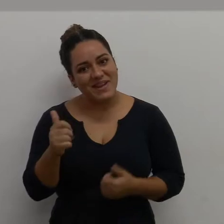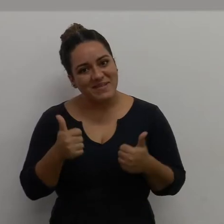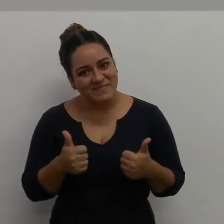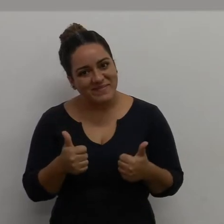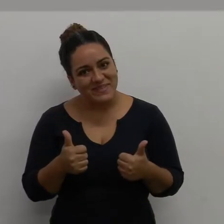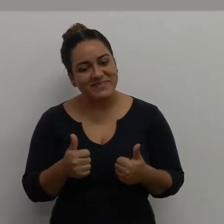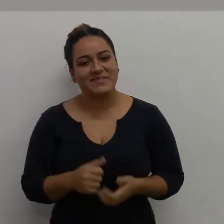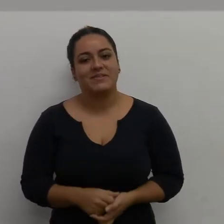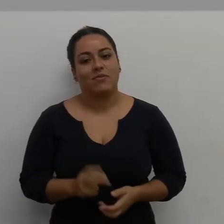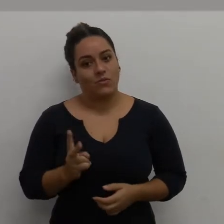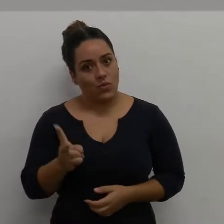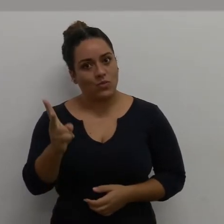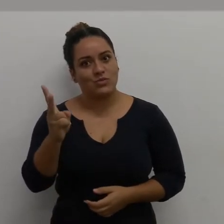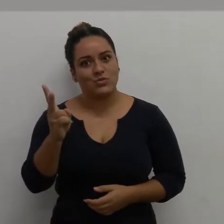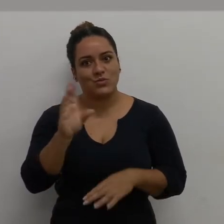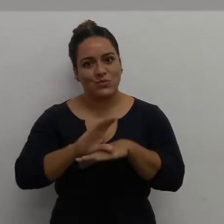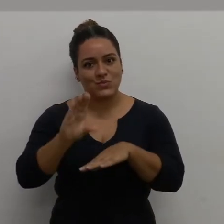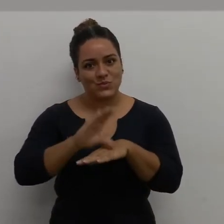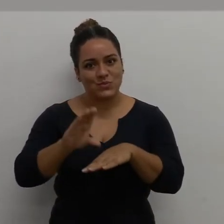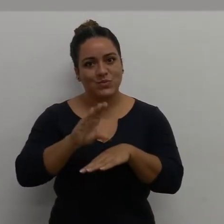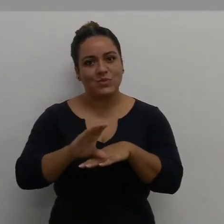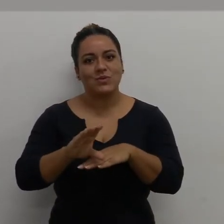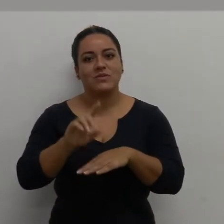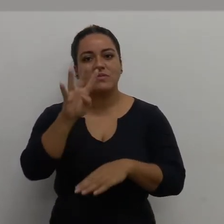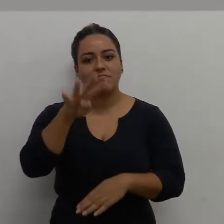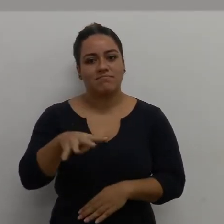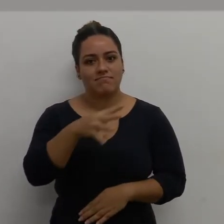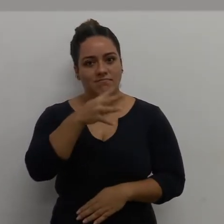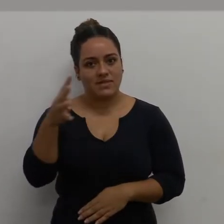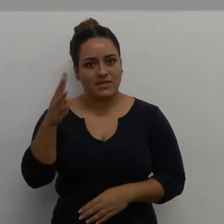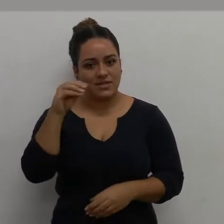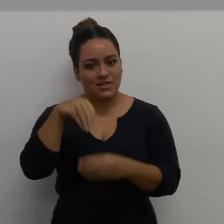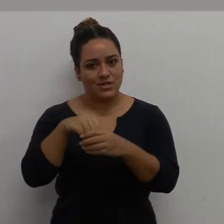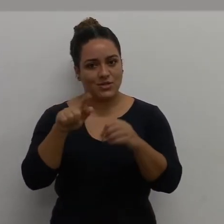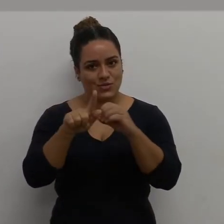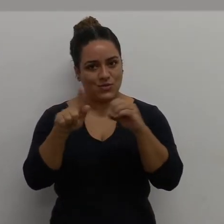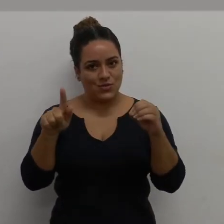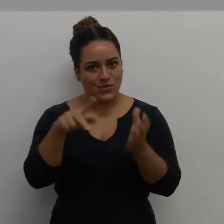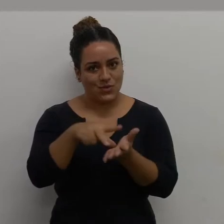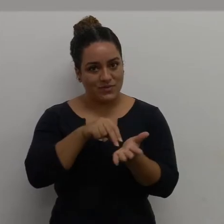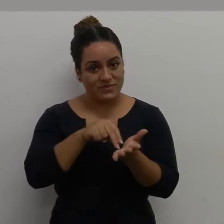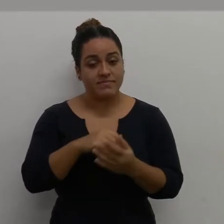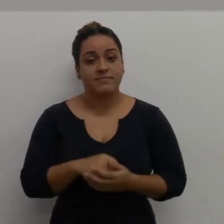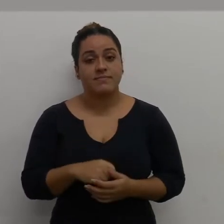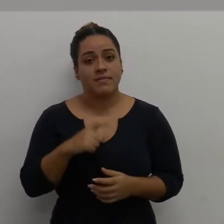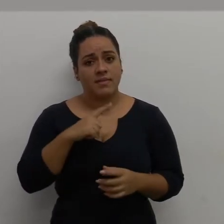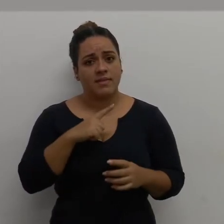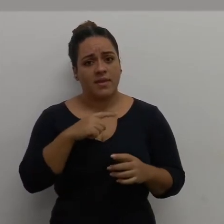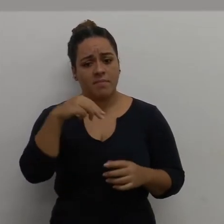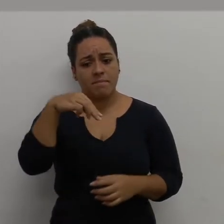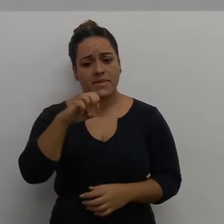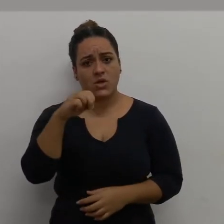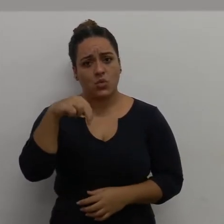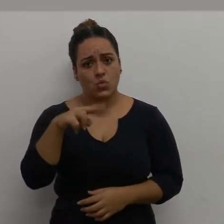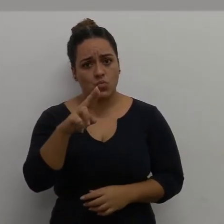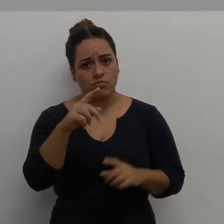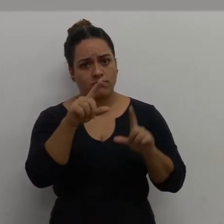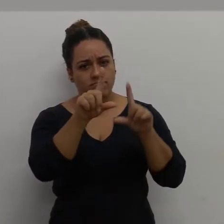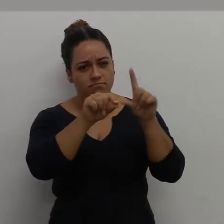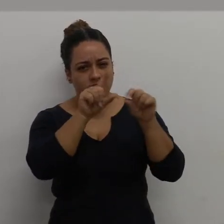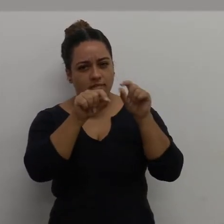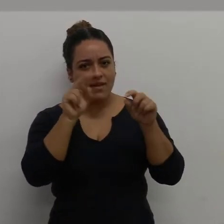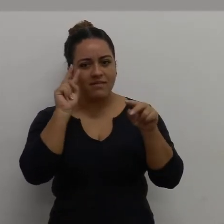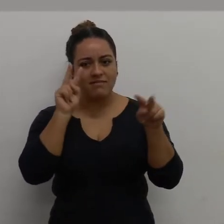Olá pessoal, vamos prosseguindo com o nosso curso de planilhas Google. Temos aqui no menu a